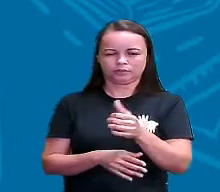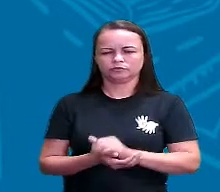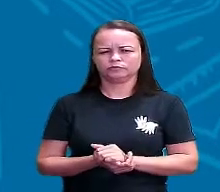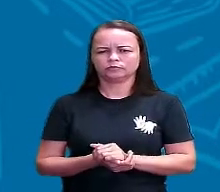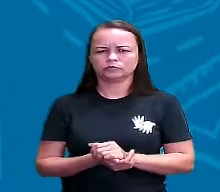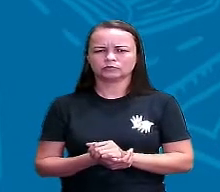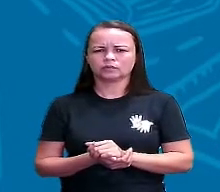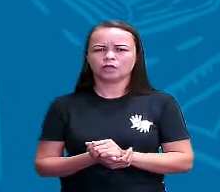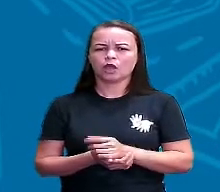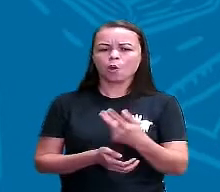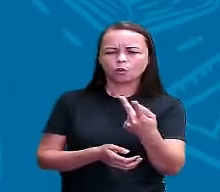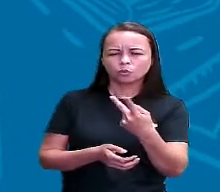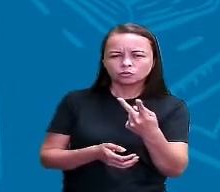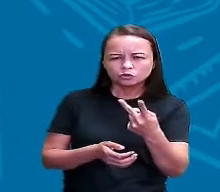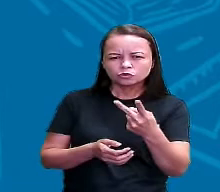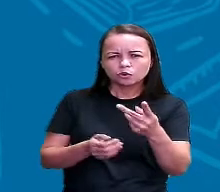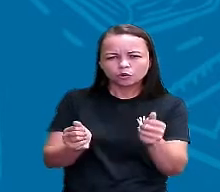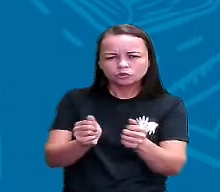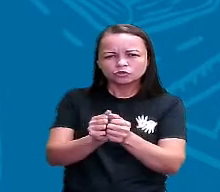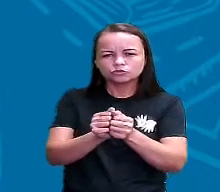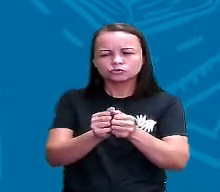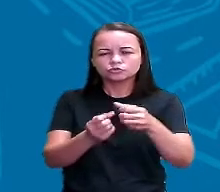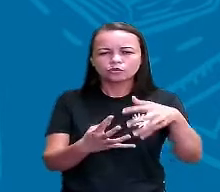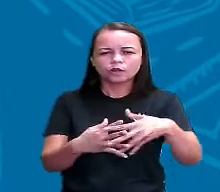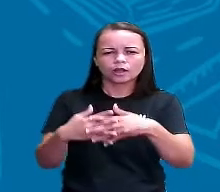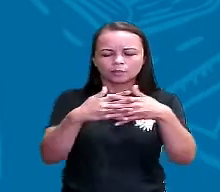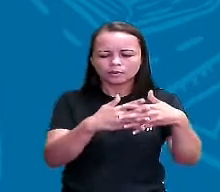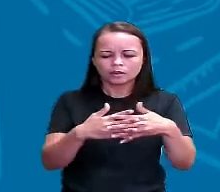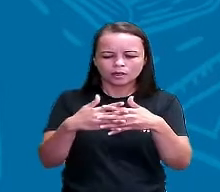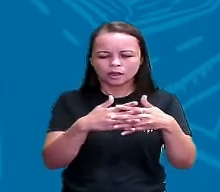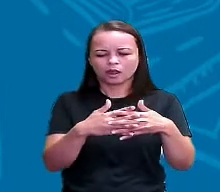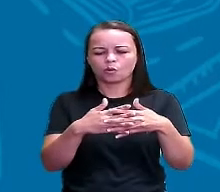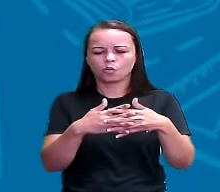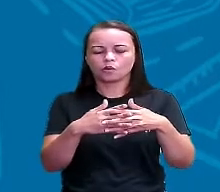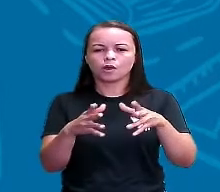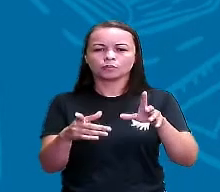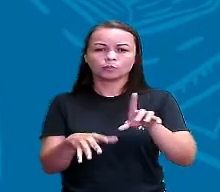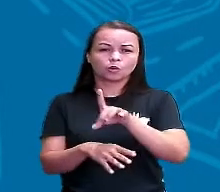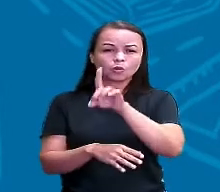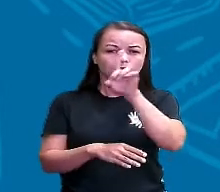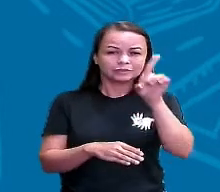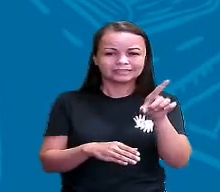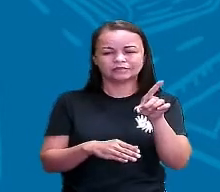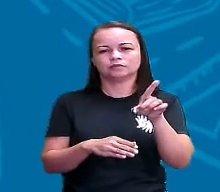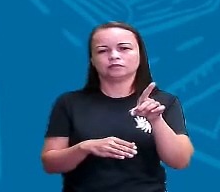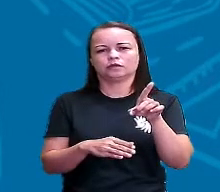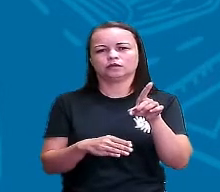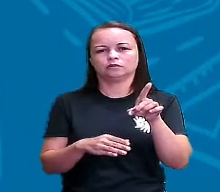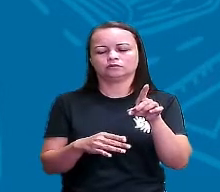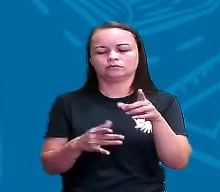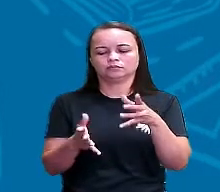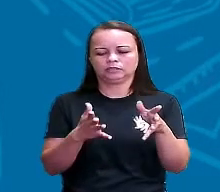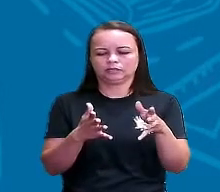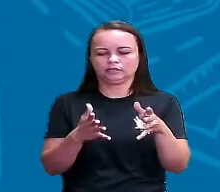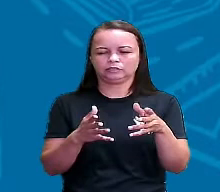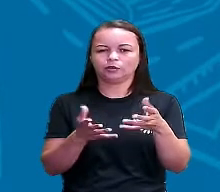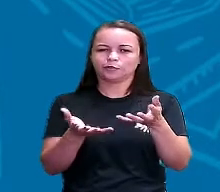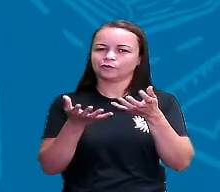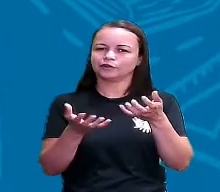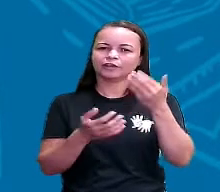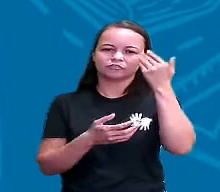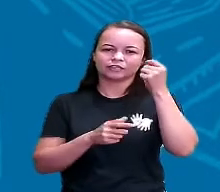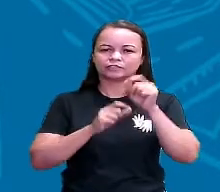por dia? Ó, eu quero saber quanto é que os 2 caminhões transportam juntos. Então, eu vou fazer